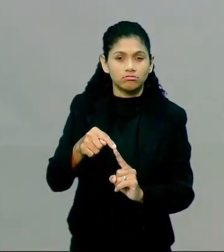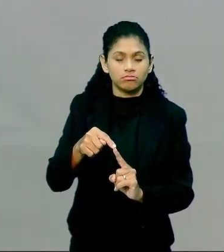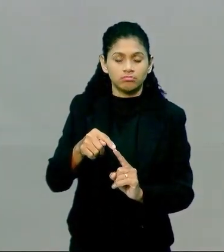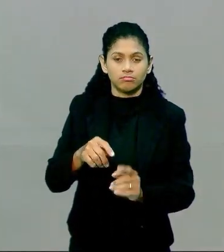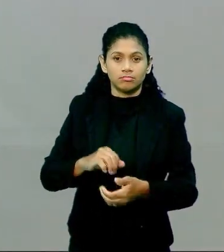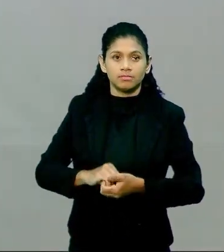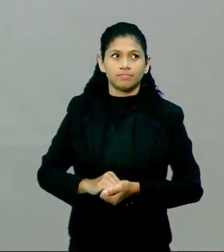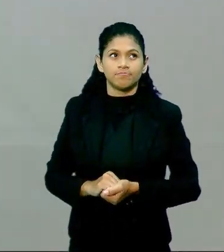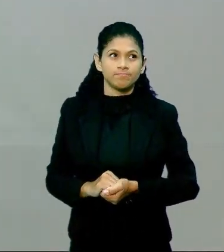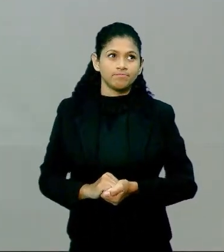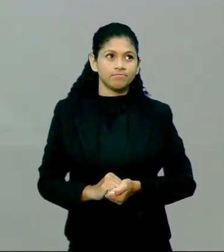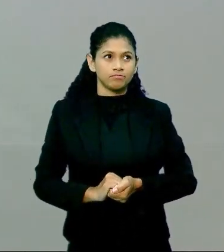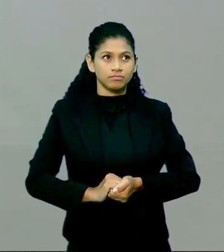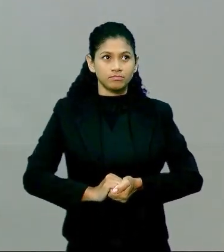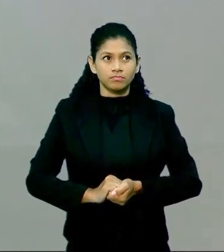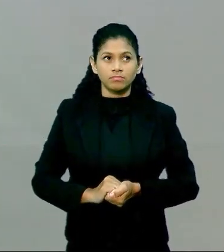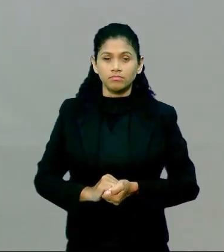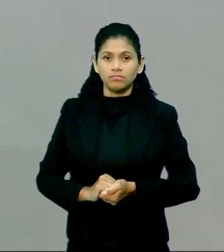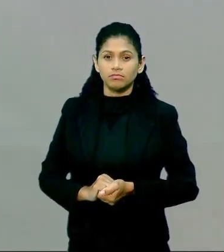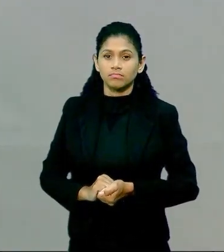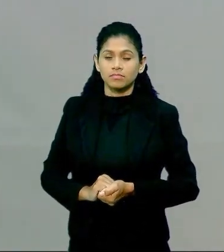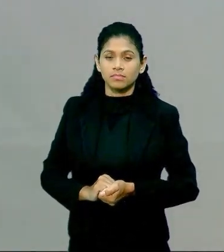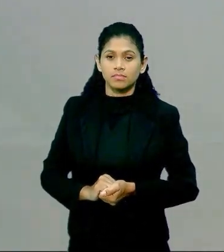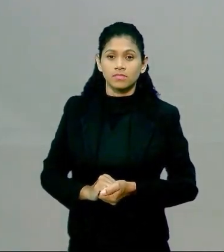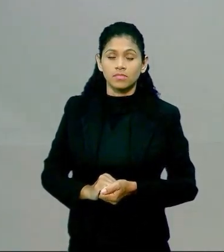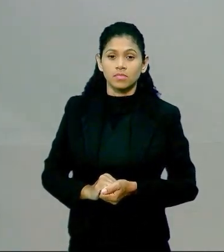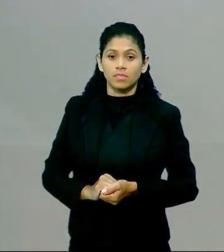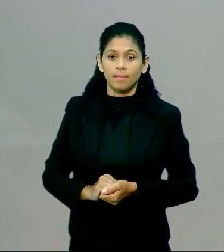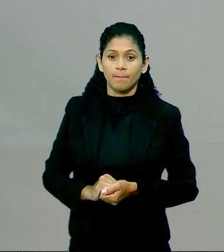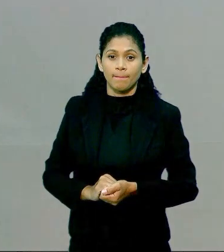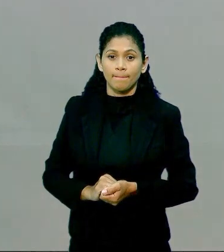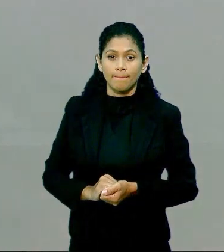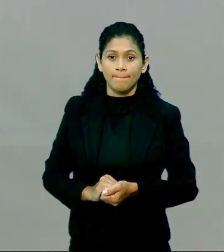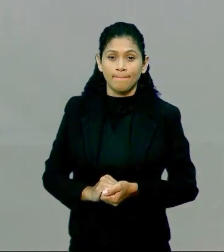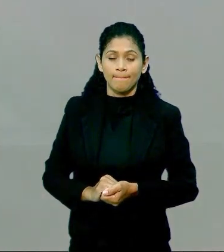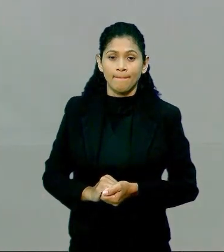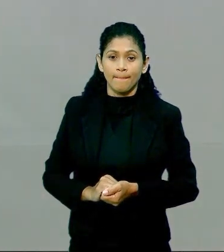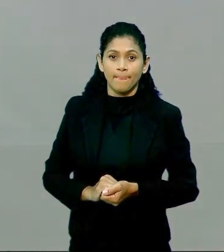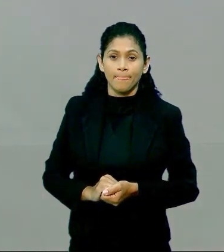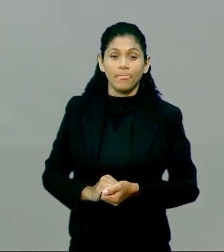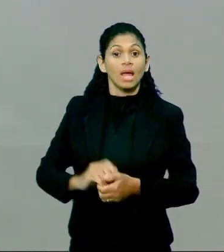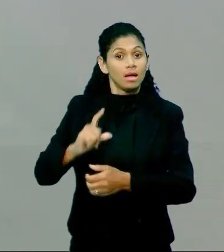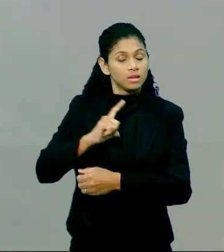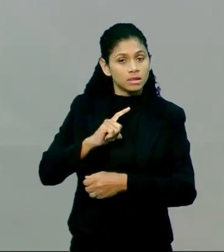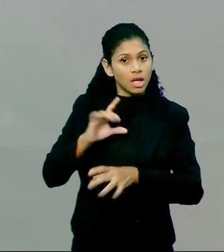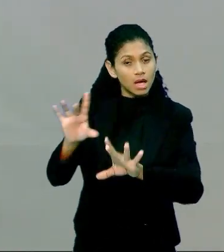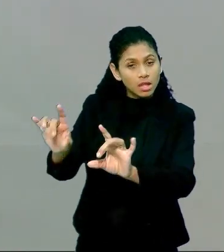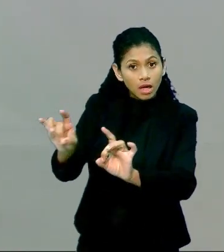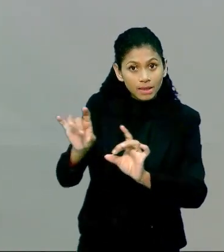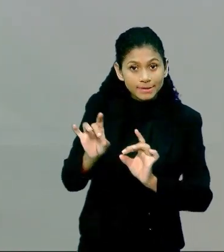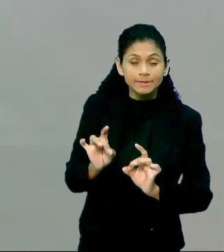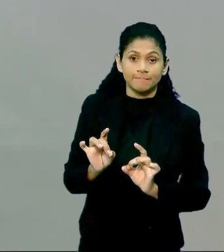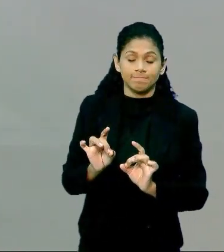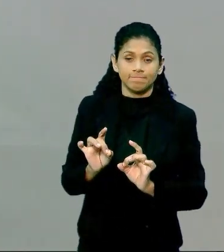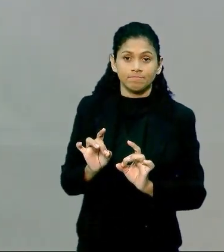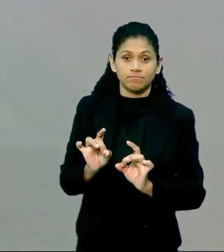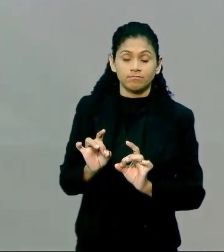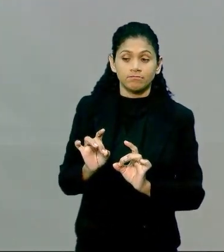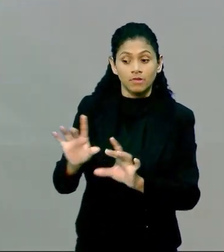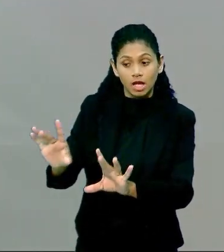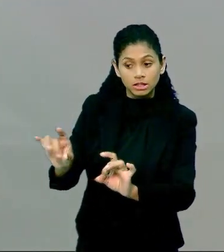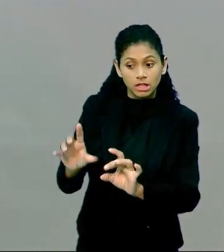talvez não entendeu a entrelinha, mas o que foi dito foi: existe a técnica. A técnica, ela